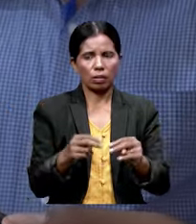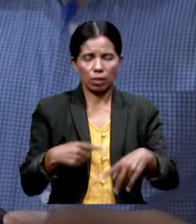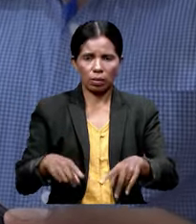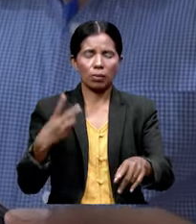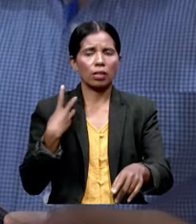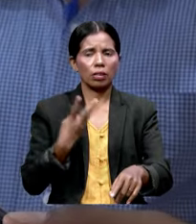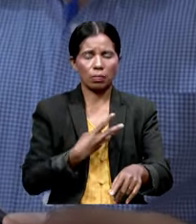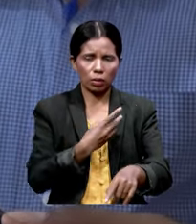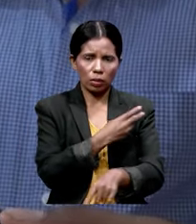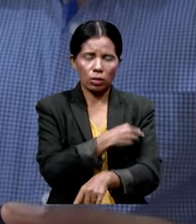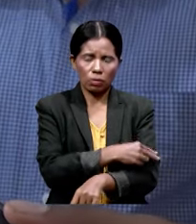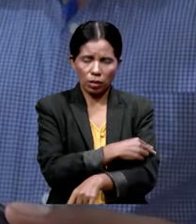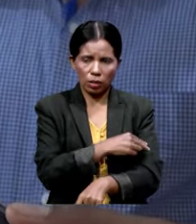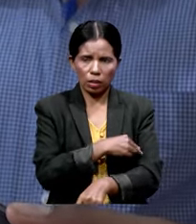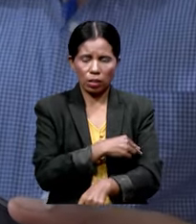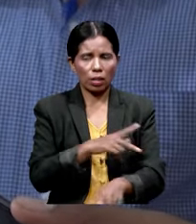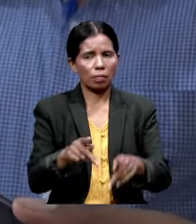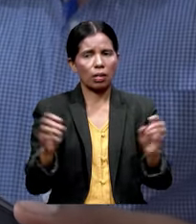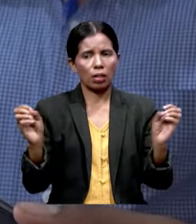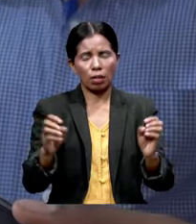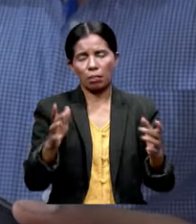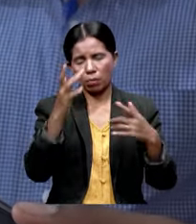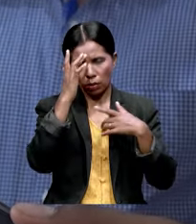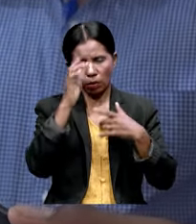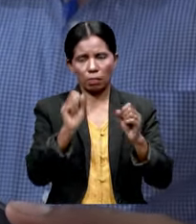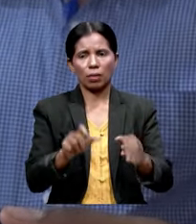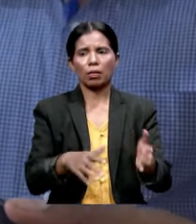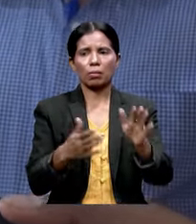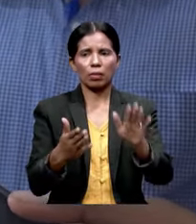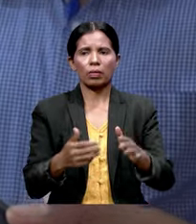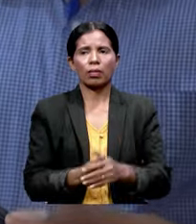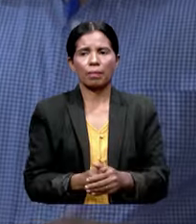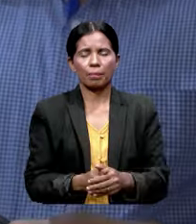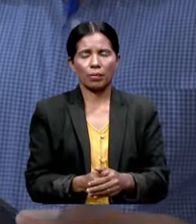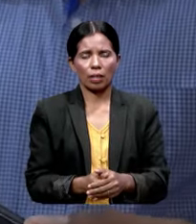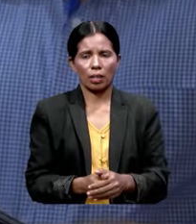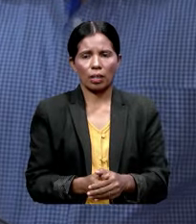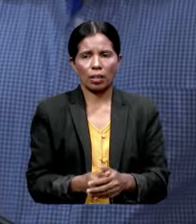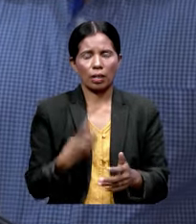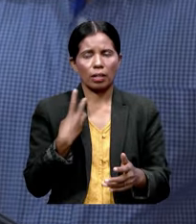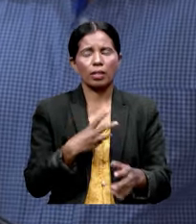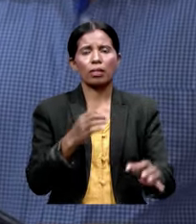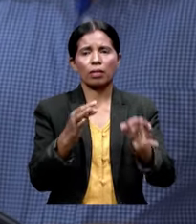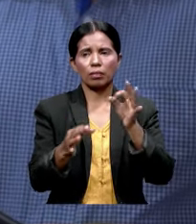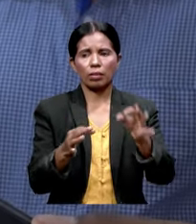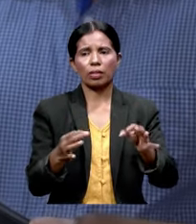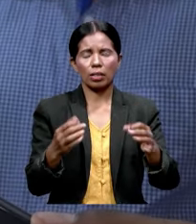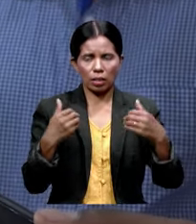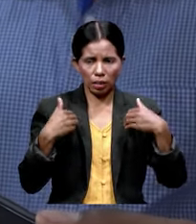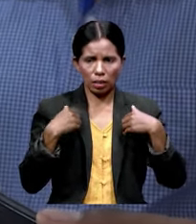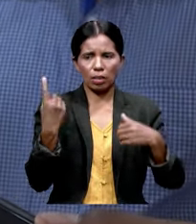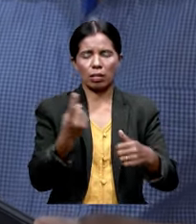ho didia e ma bel la moras mus bel mate ne be destino e maroma ne lima ma be quando iha na